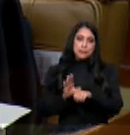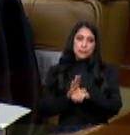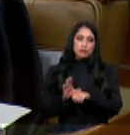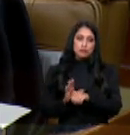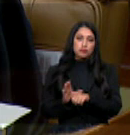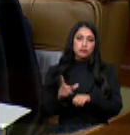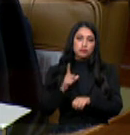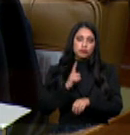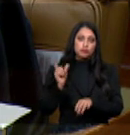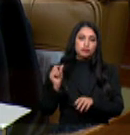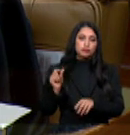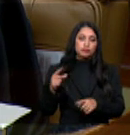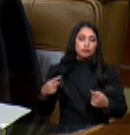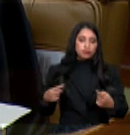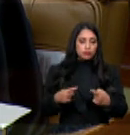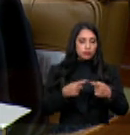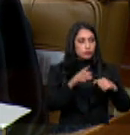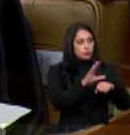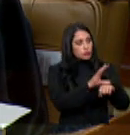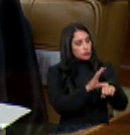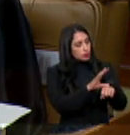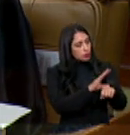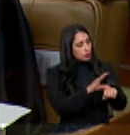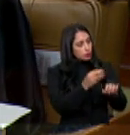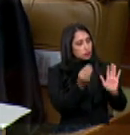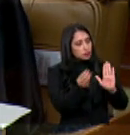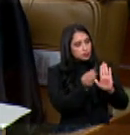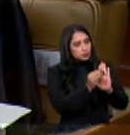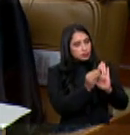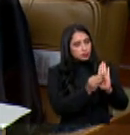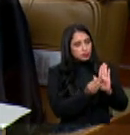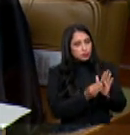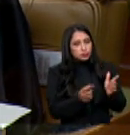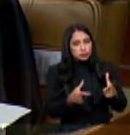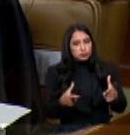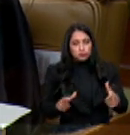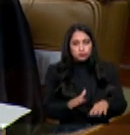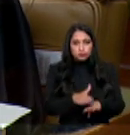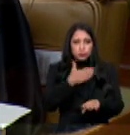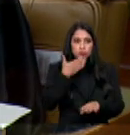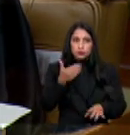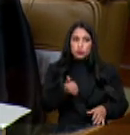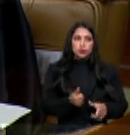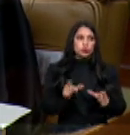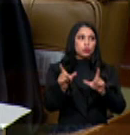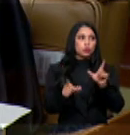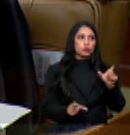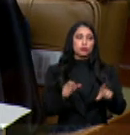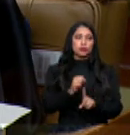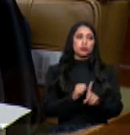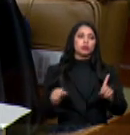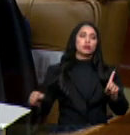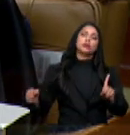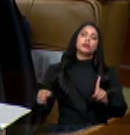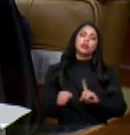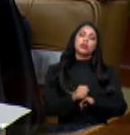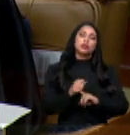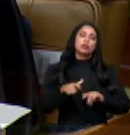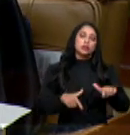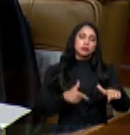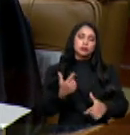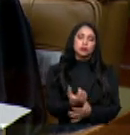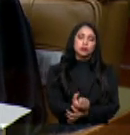o de inscrever na Constituição a ampliação da melhoria de suas condições sociais e de conferir